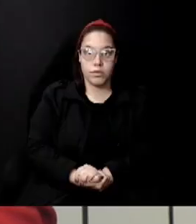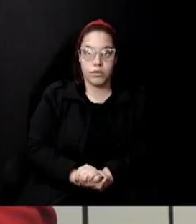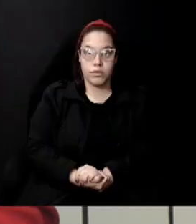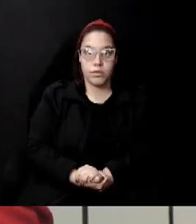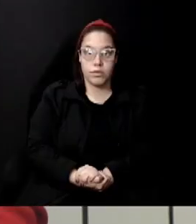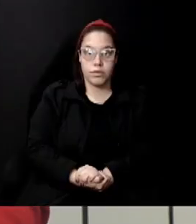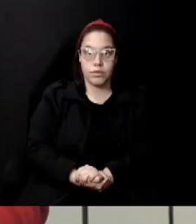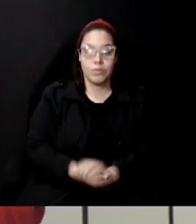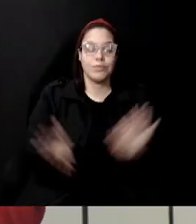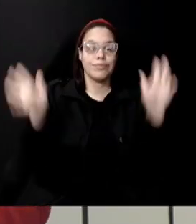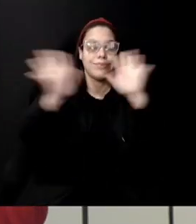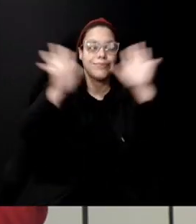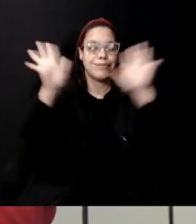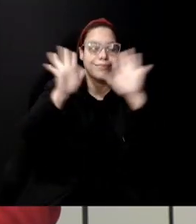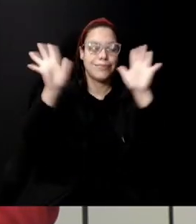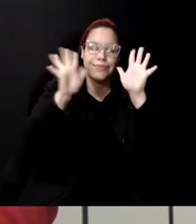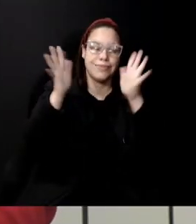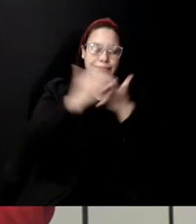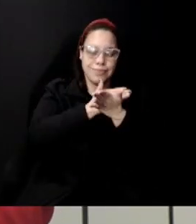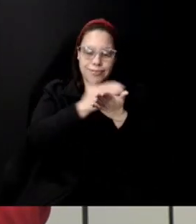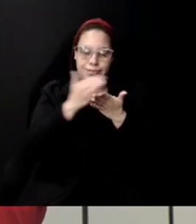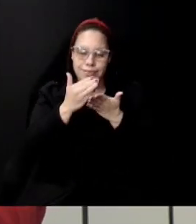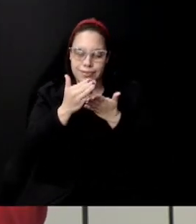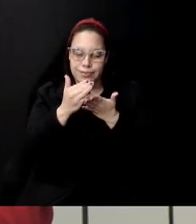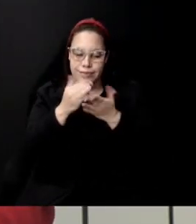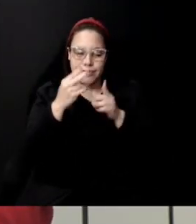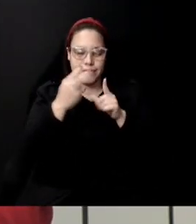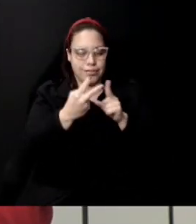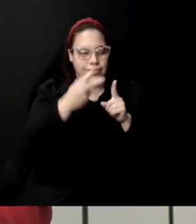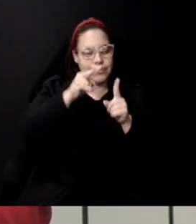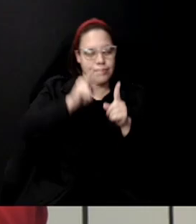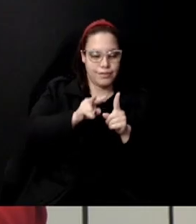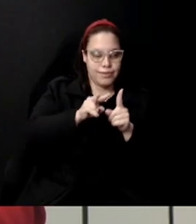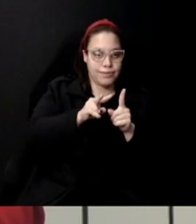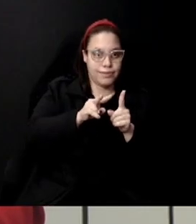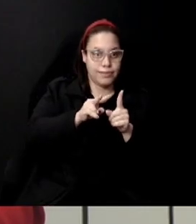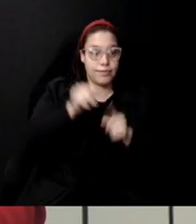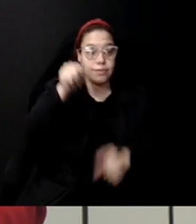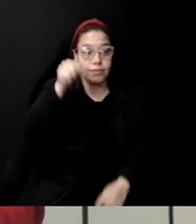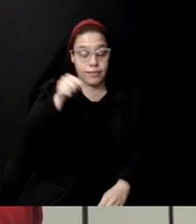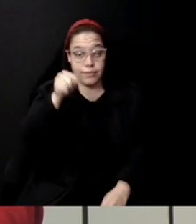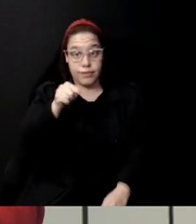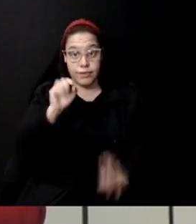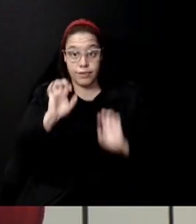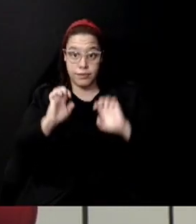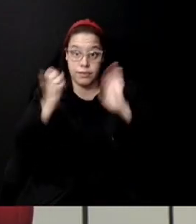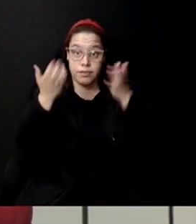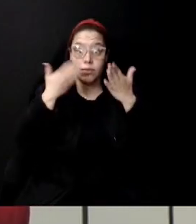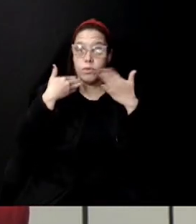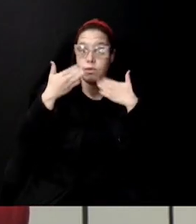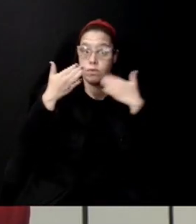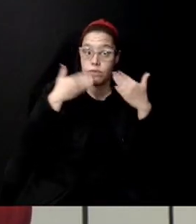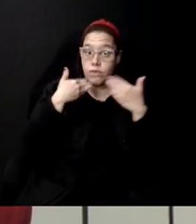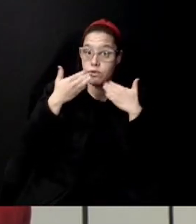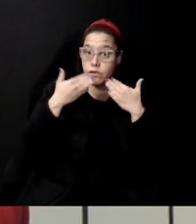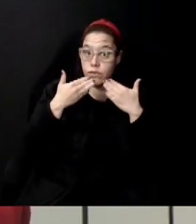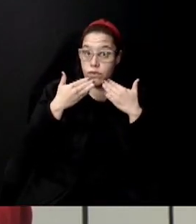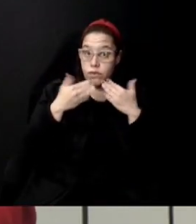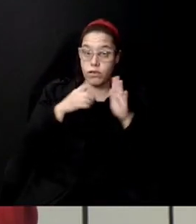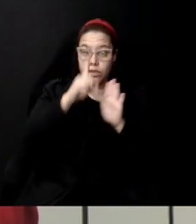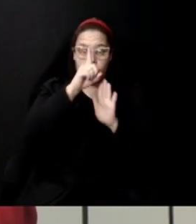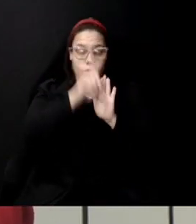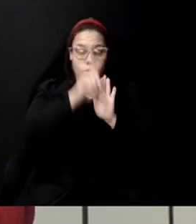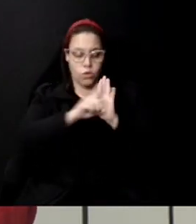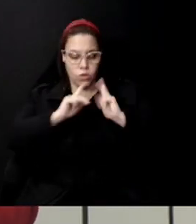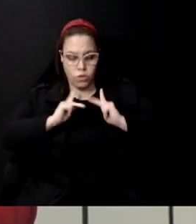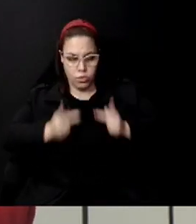Olá, minha gente, começando mais um Ponto de Vista e nesta edição nós vamos falar sobre direitos humanos em tempos